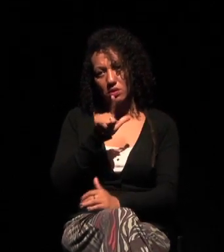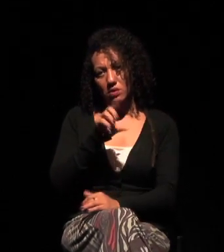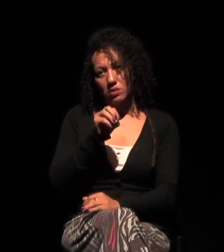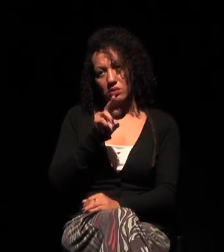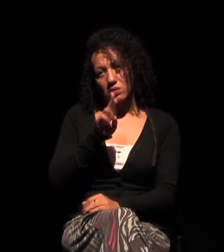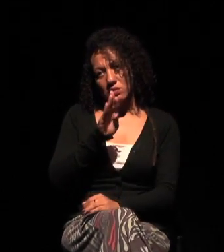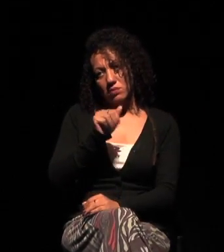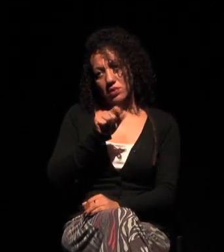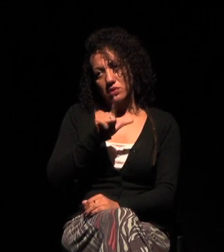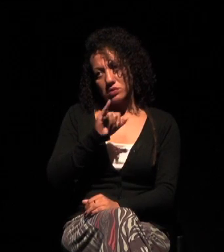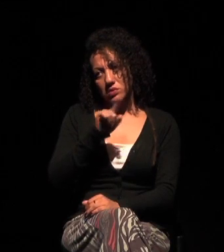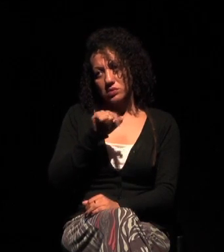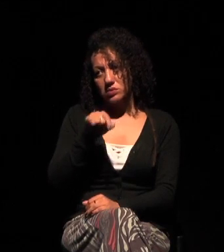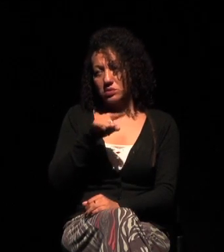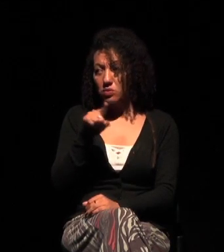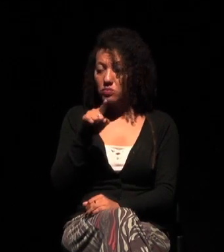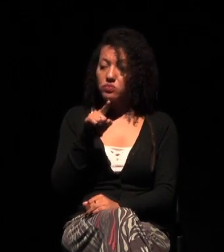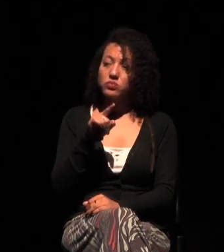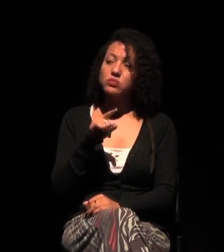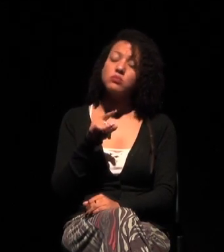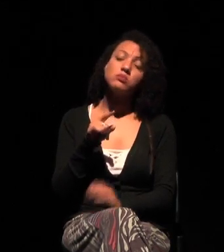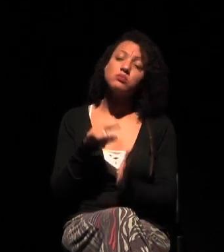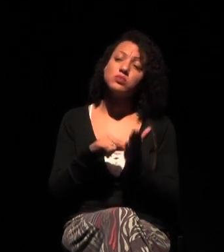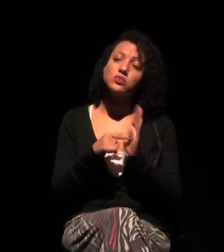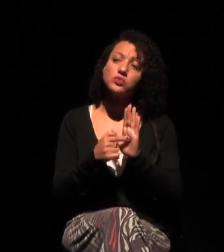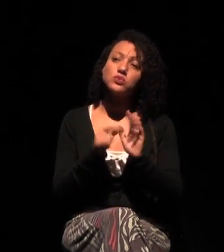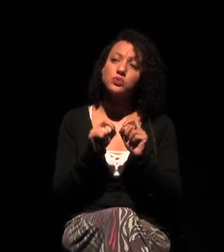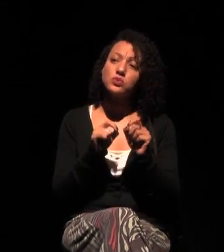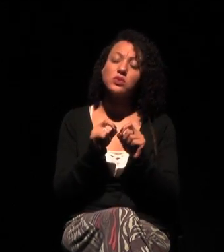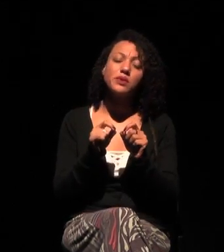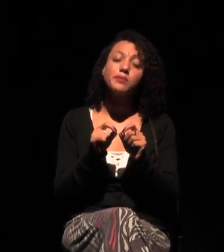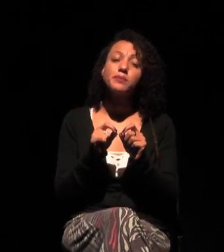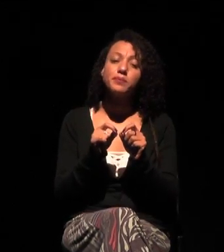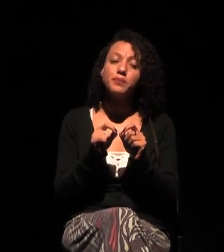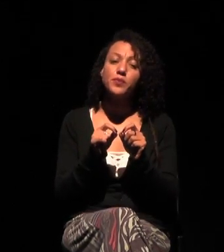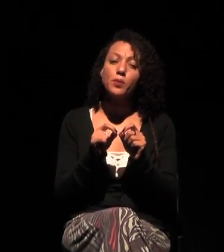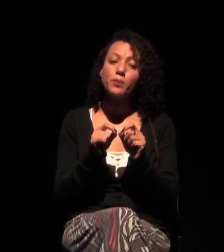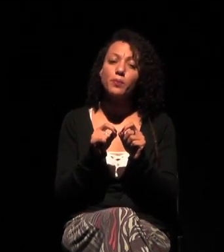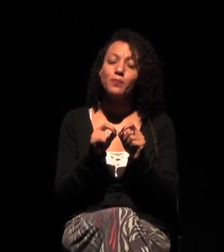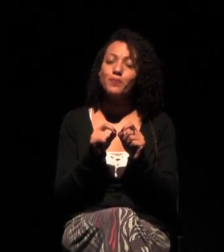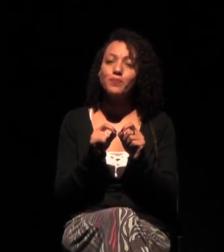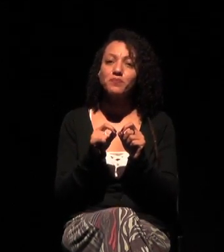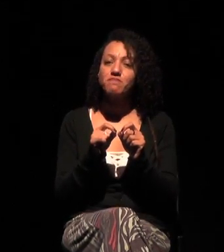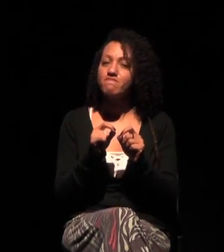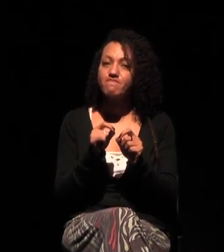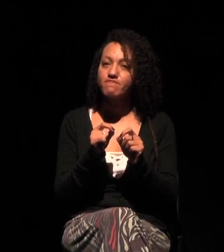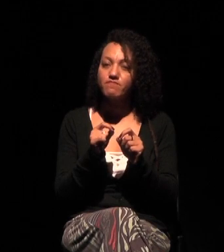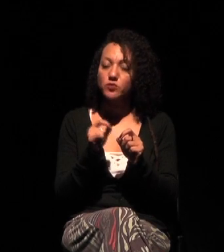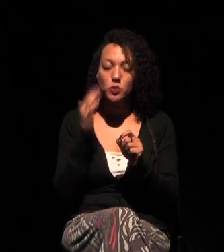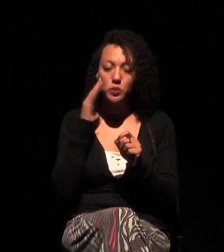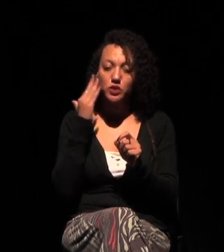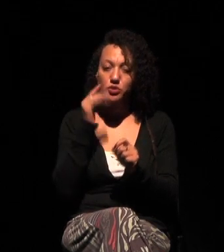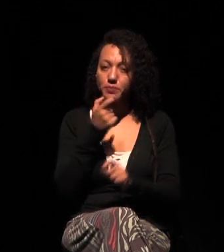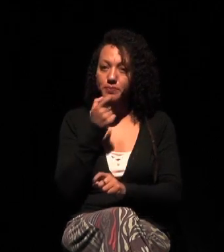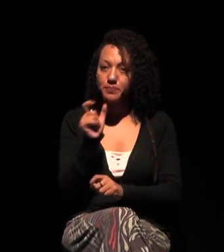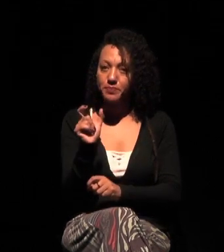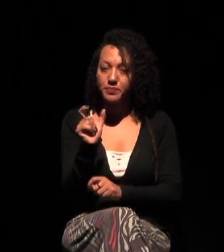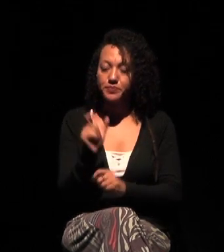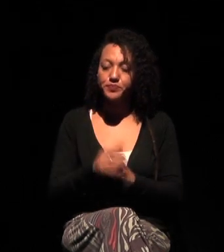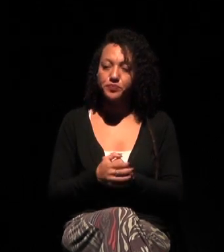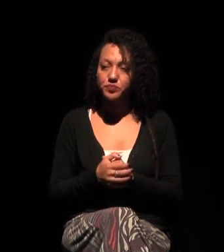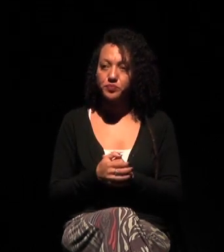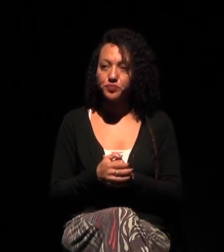não só isso a própria democracia como diz um colega meu de crédito facto lugar